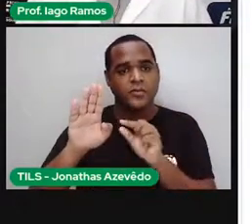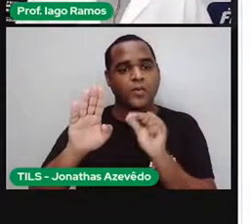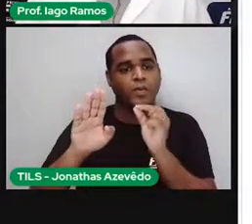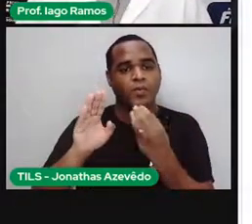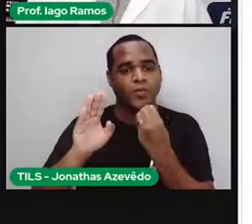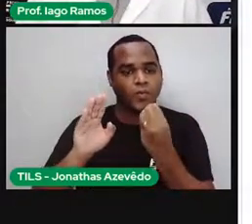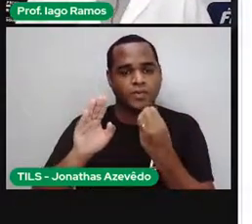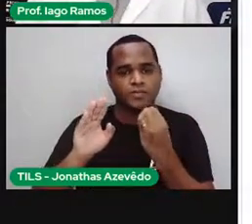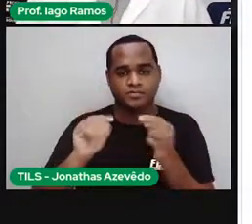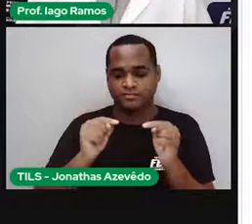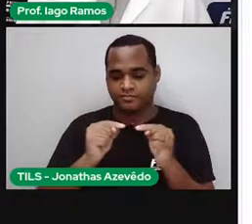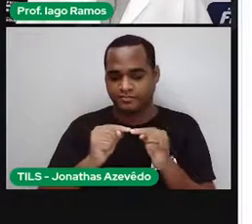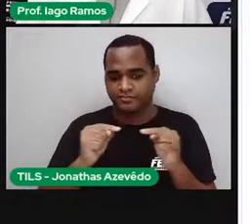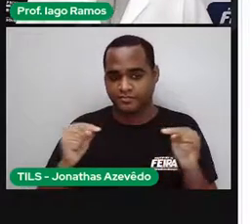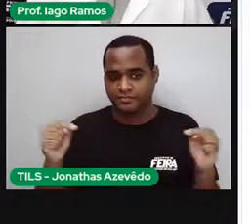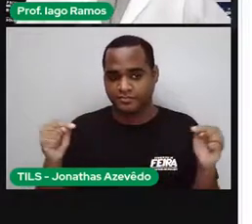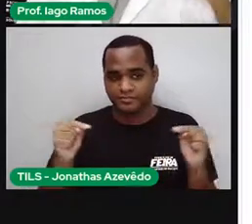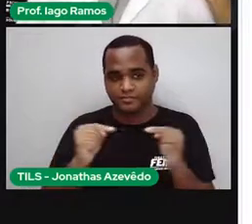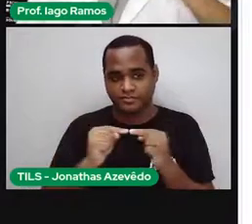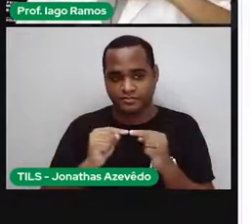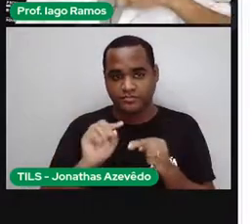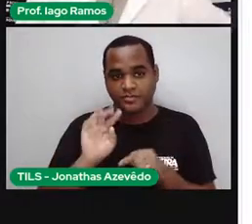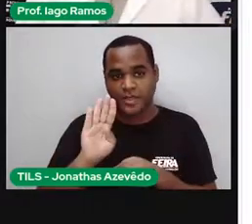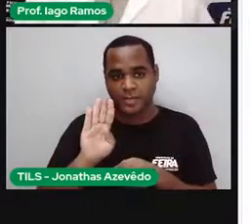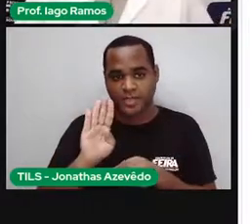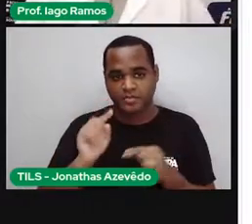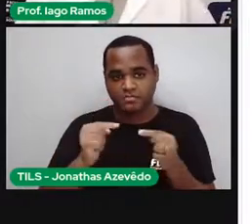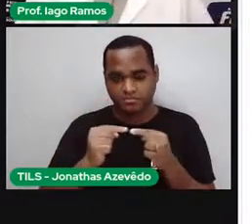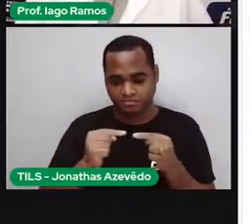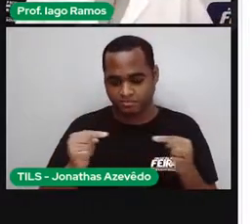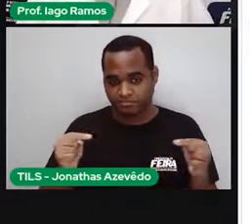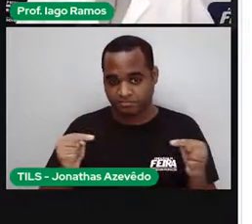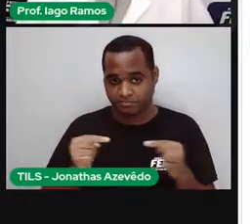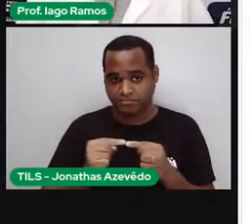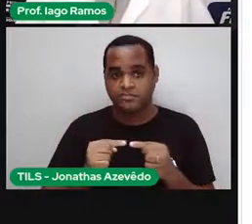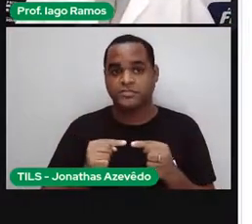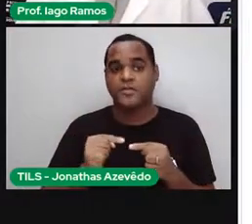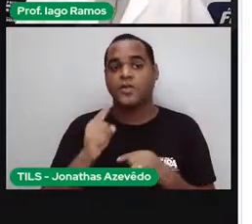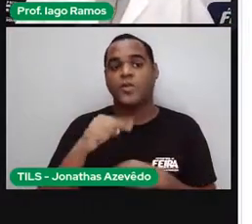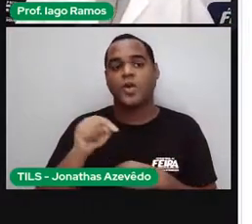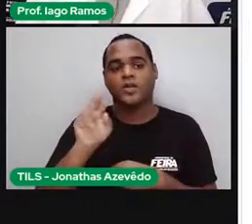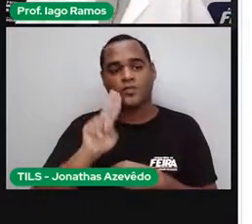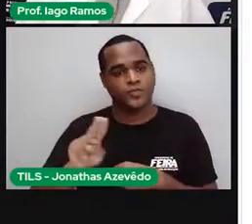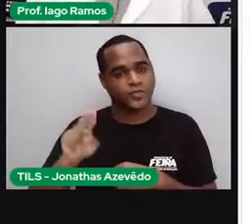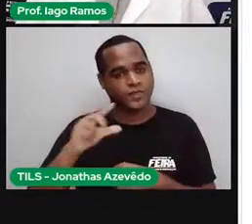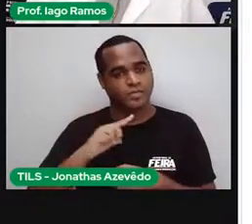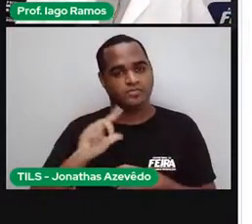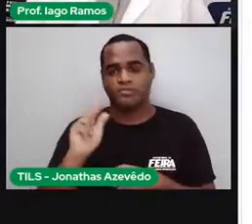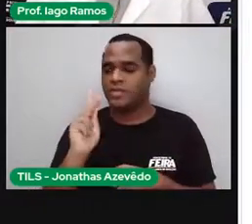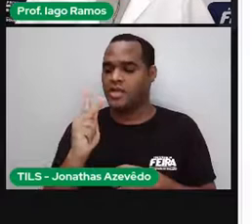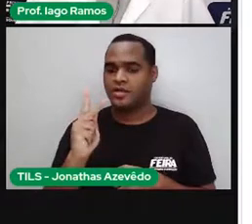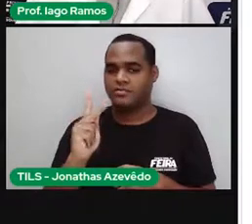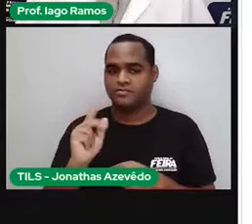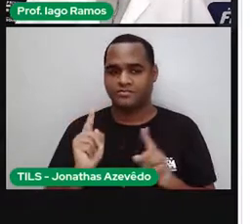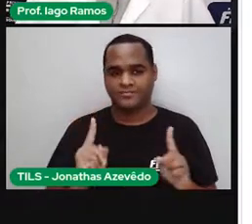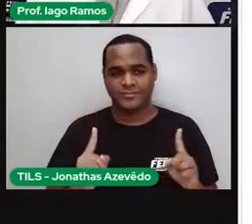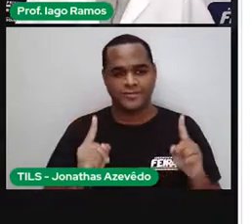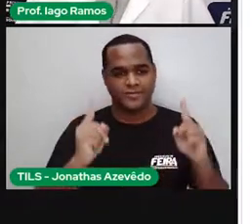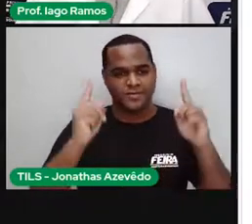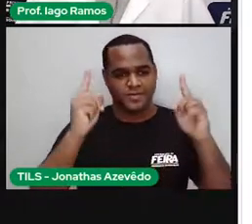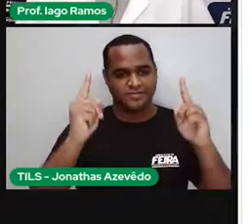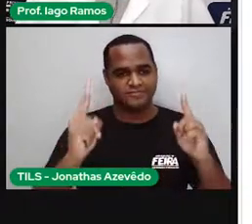de medida do comprimento como a gente usou no retângulo o BH a gente